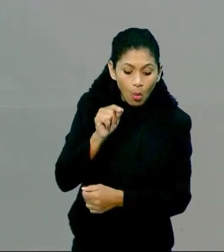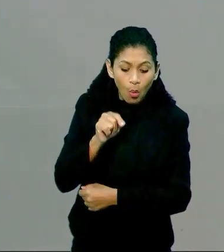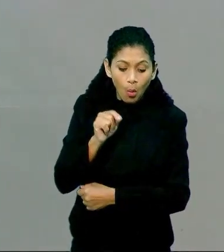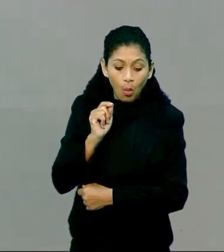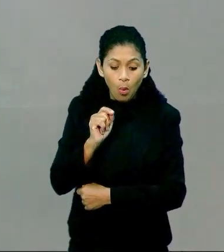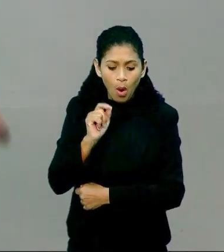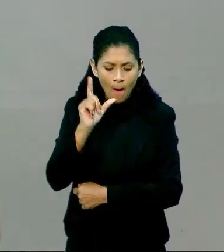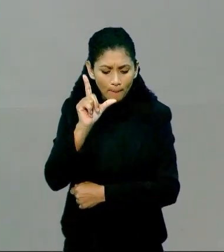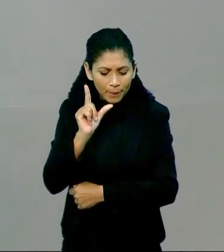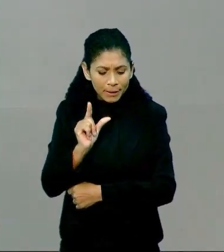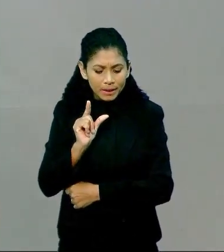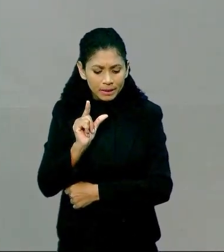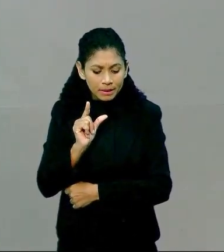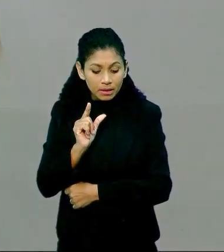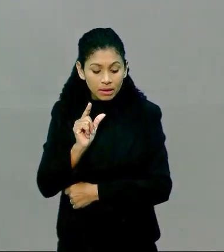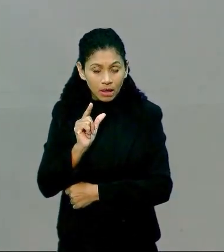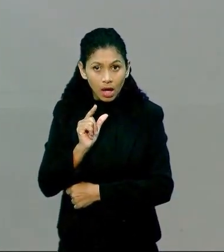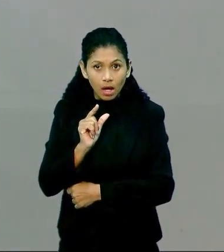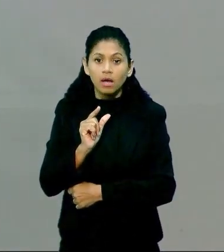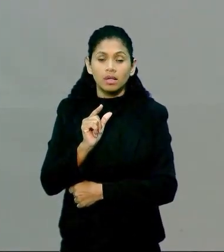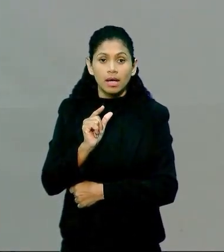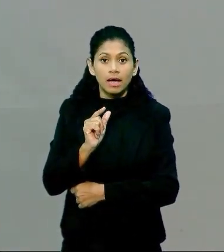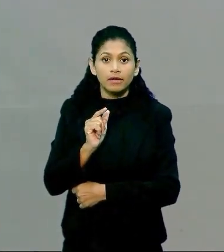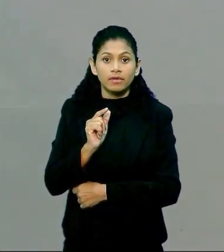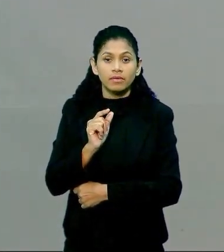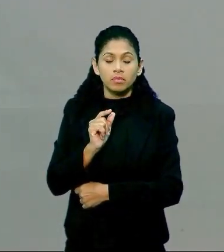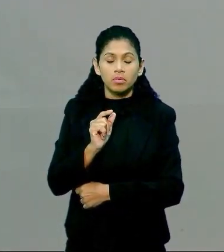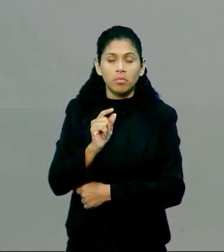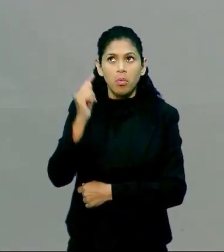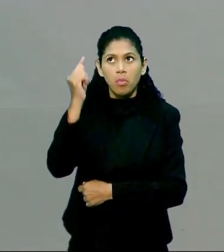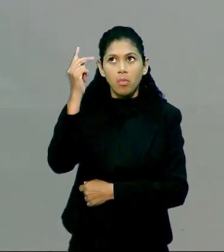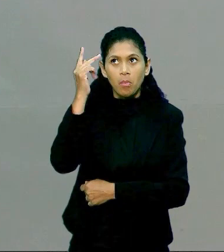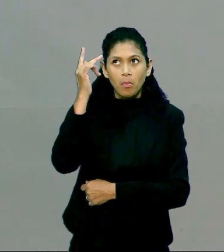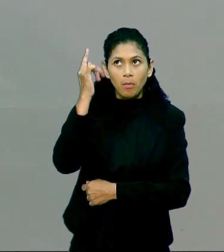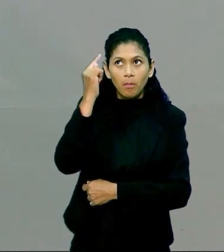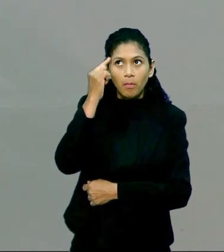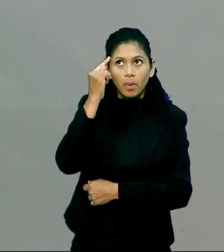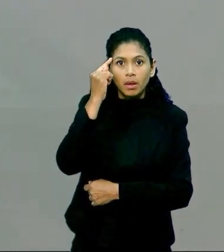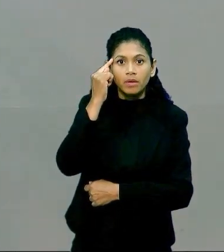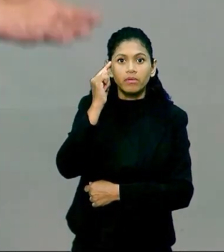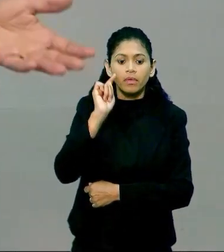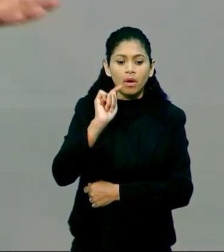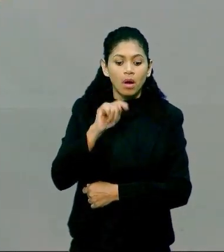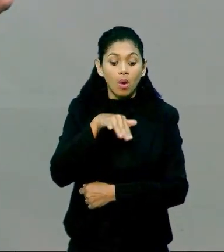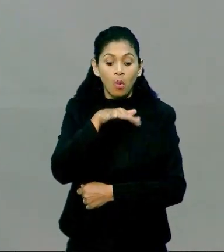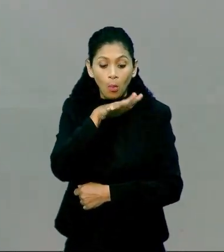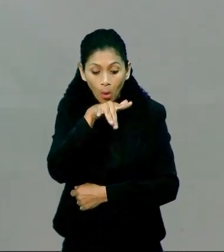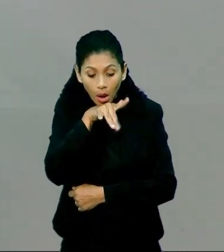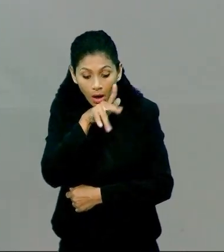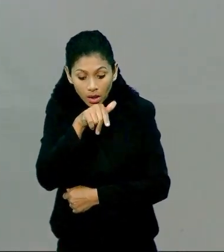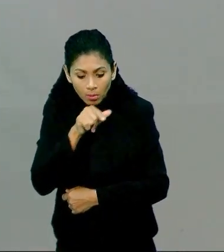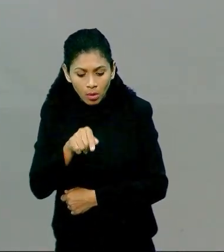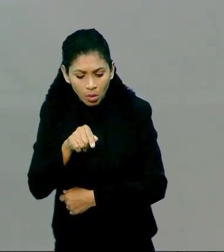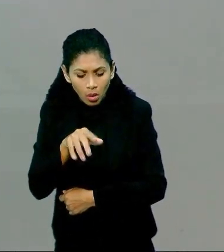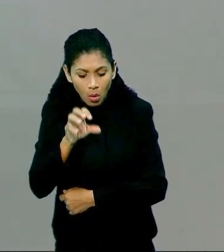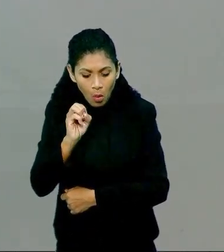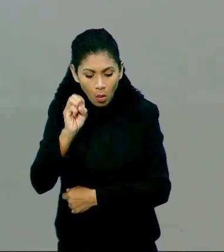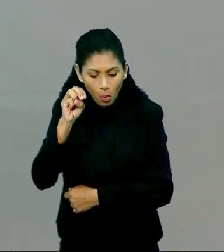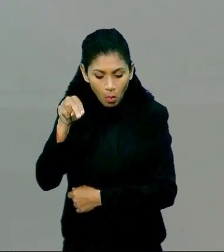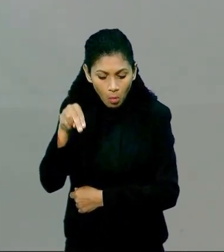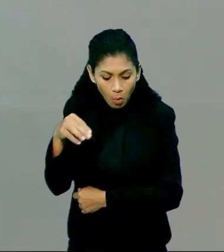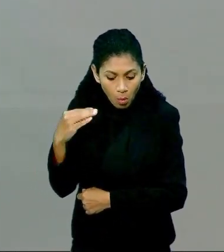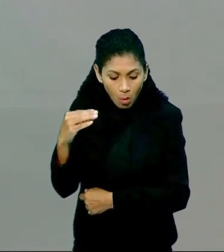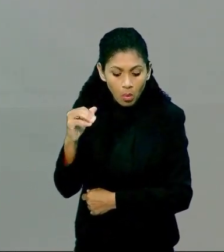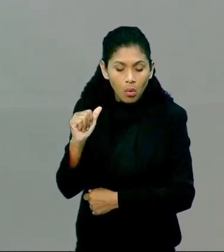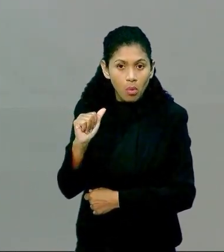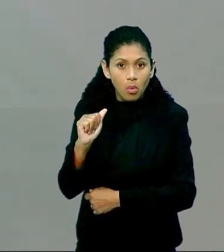Porque estava lá escrito na lama, ali num passo, dizendo aqui passou uma onça. Não, né, galera? Ali não vai ter escrito aqui passou